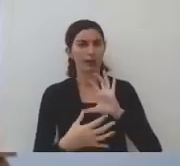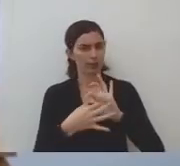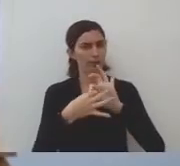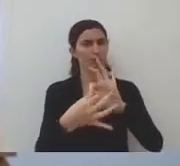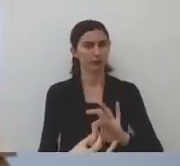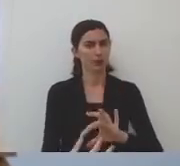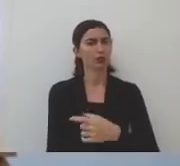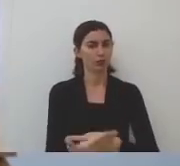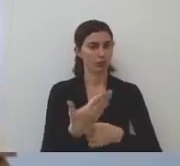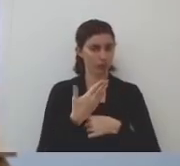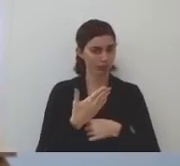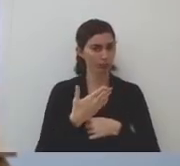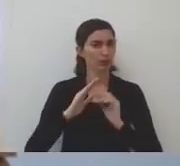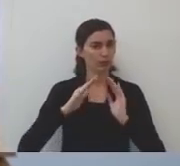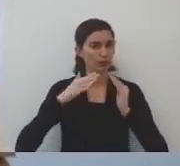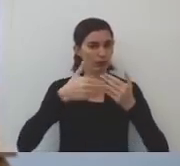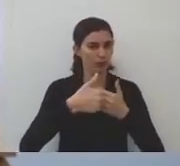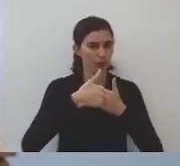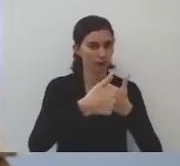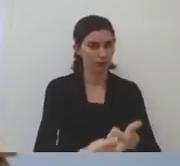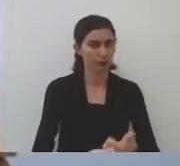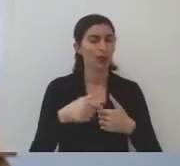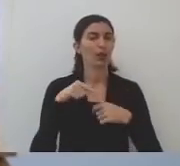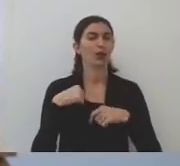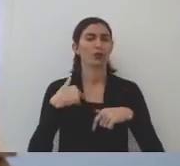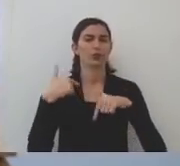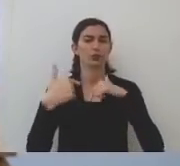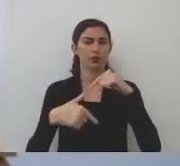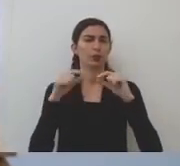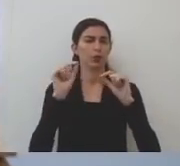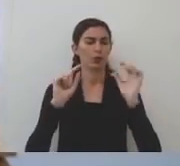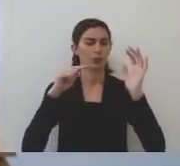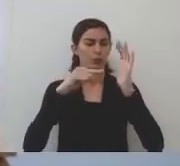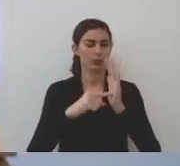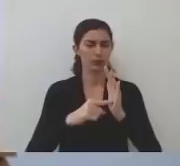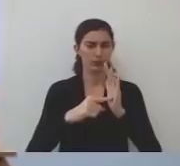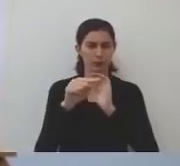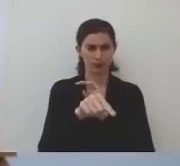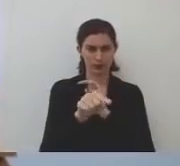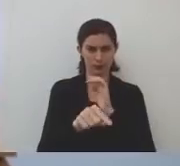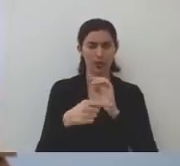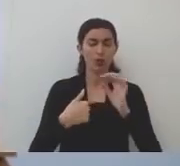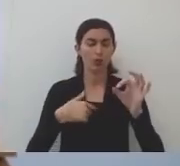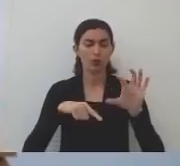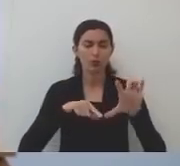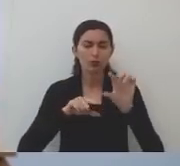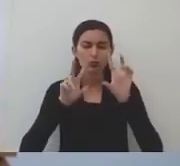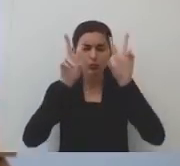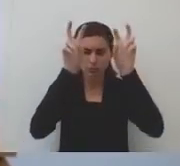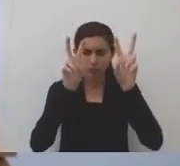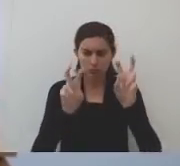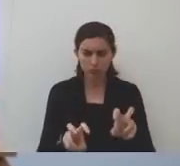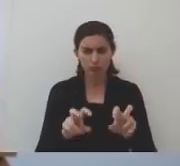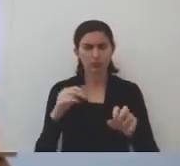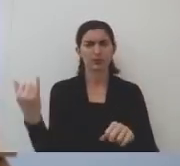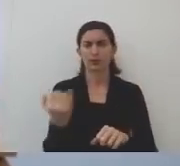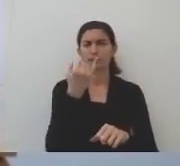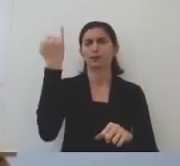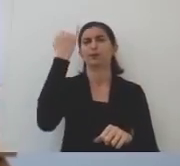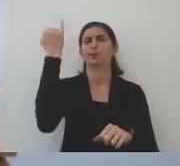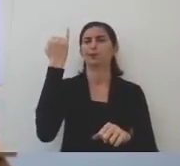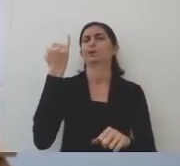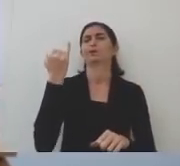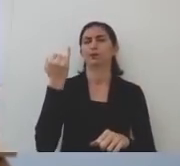norteando, né? Não é? Então, quando eu trabalho com esse objetivo, eu vou elencar os conteúdos que